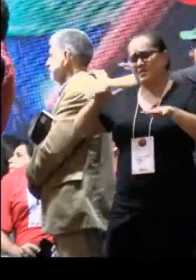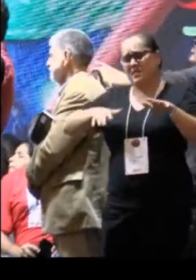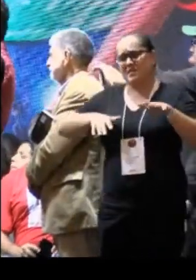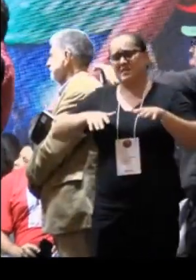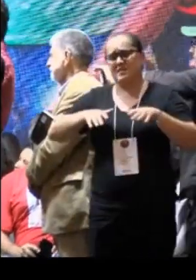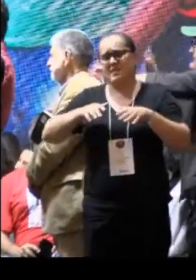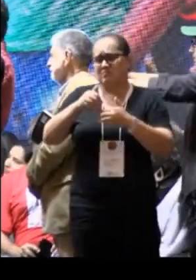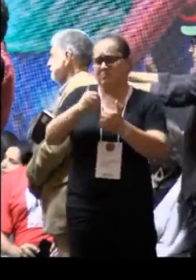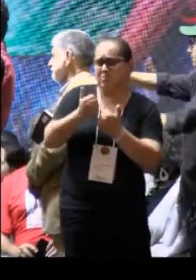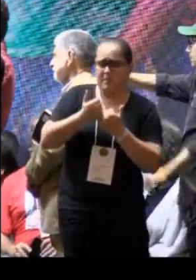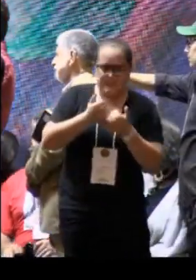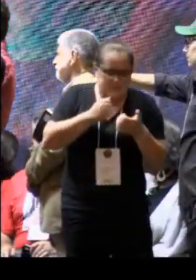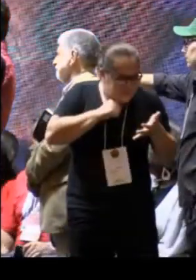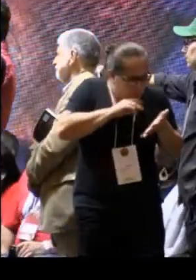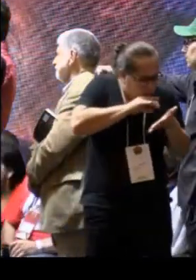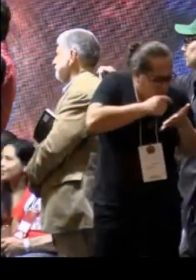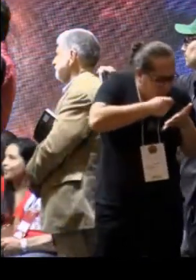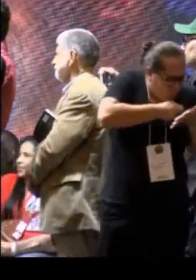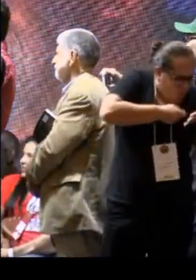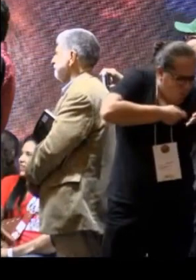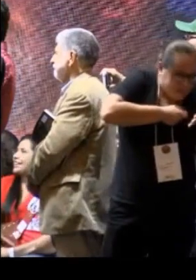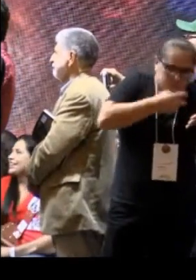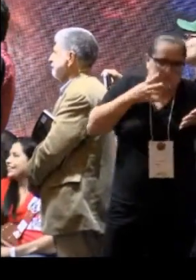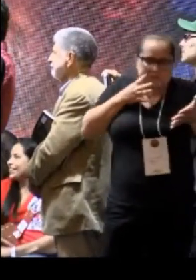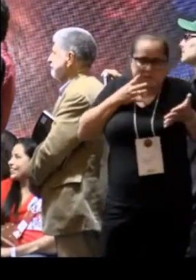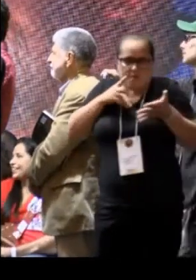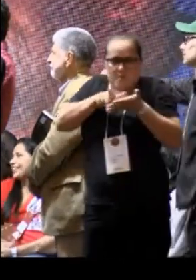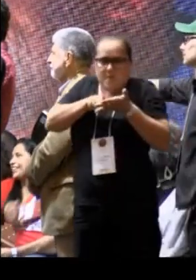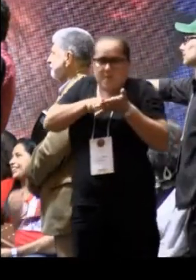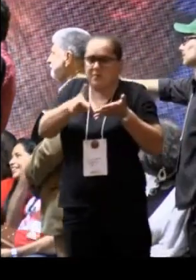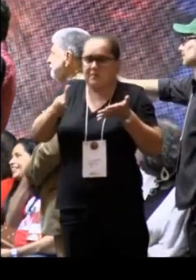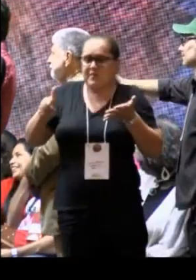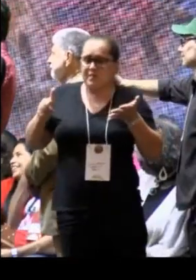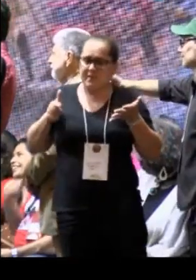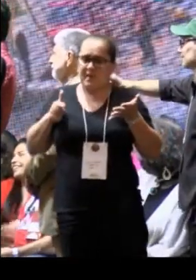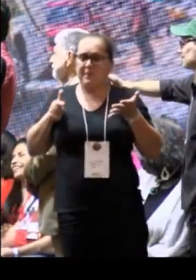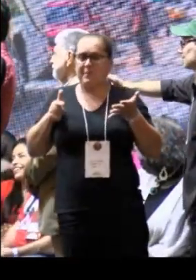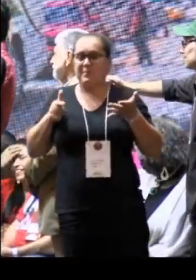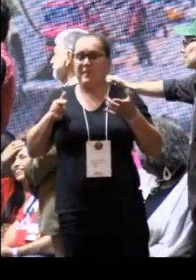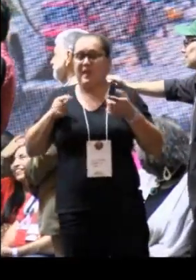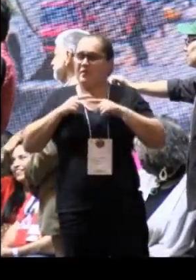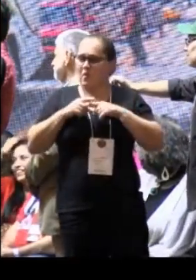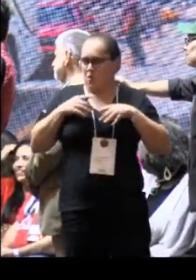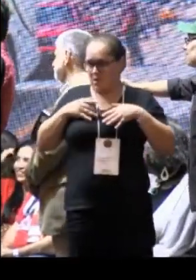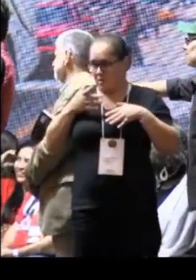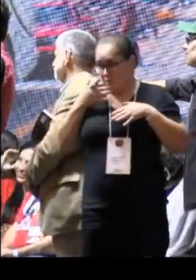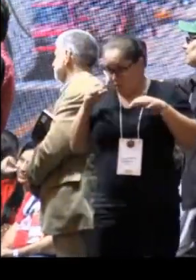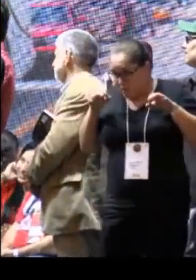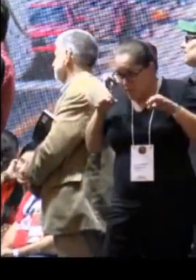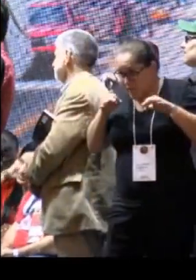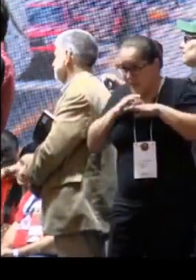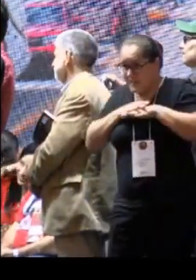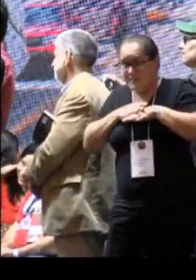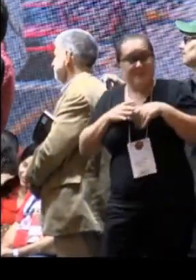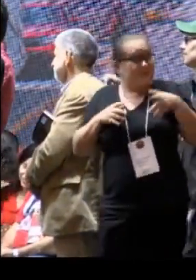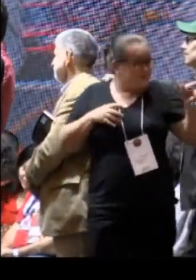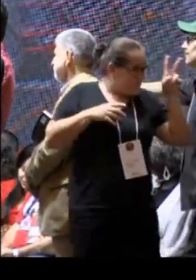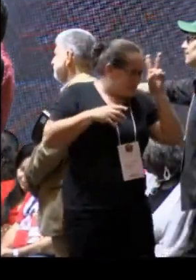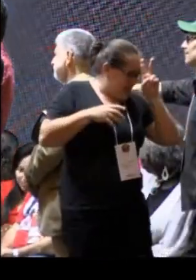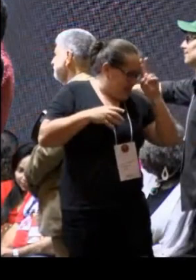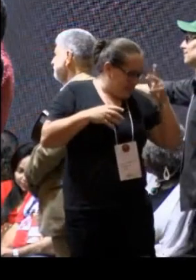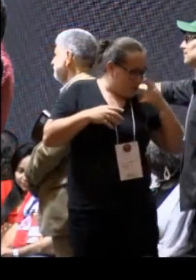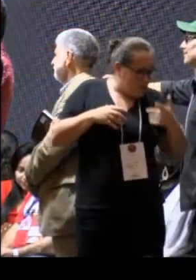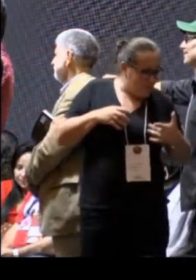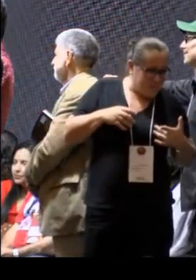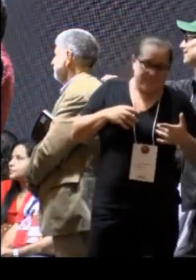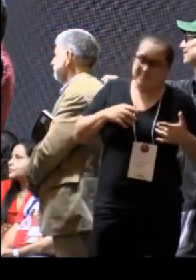escreve, o Marcolinha não está nem com caneta na mão e nem com papel. Então, quando eu terminar de falar, eu pergunto, Marcolinha, você lembra do que eu falei? Ele